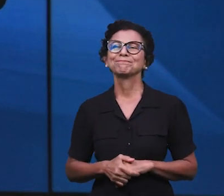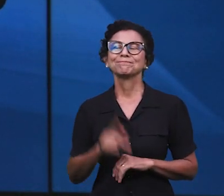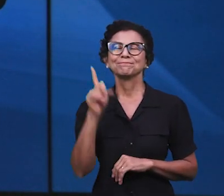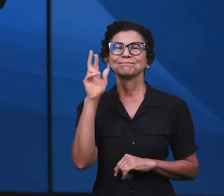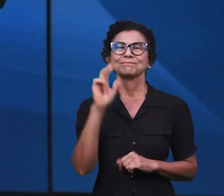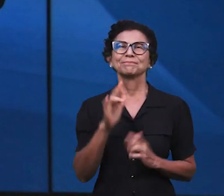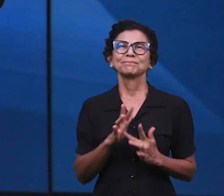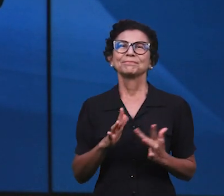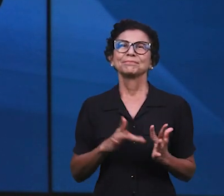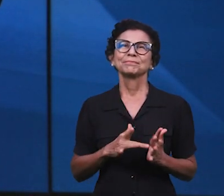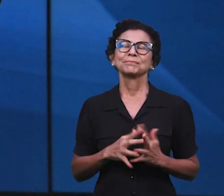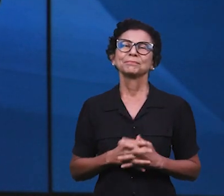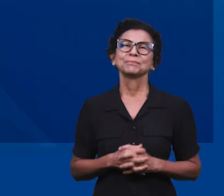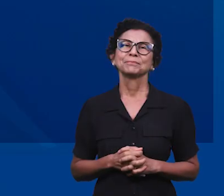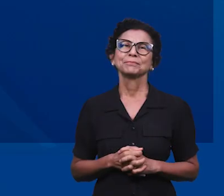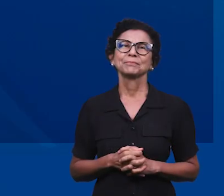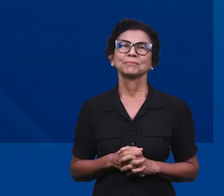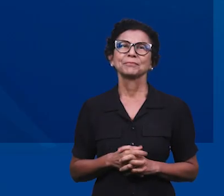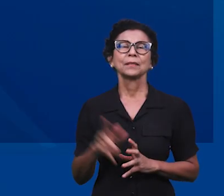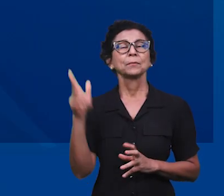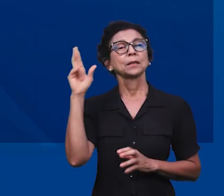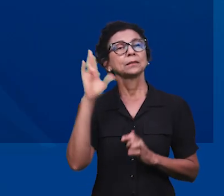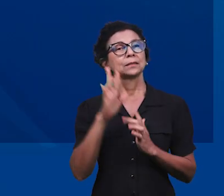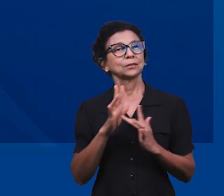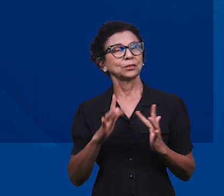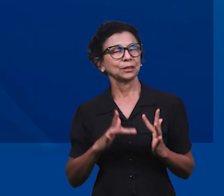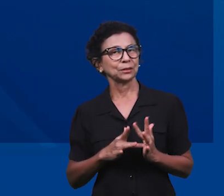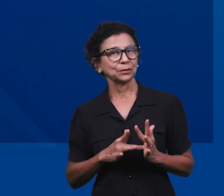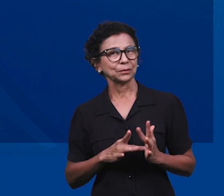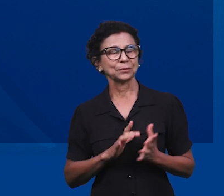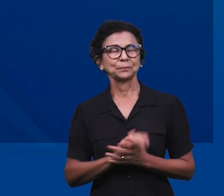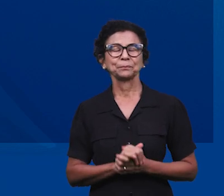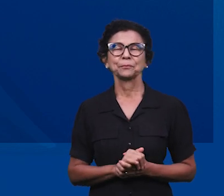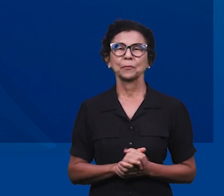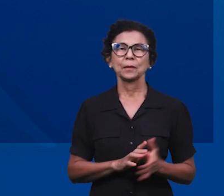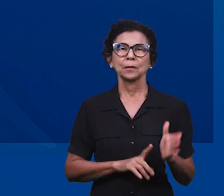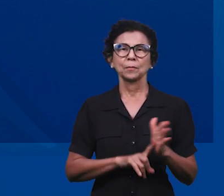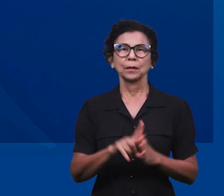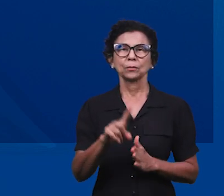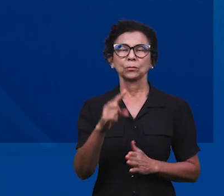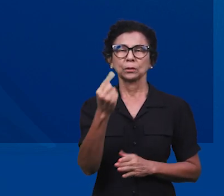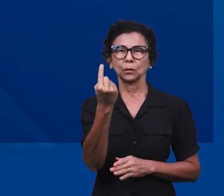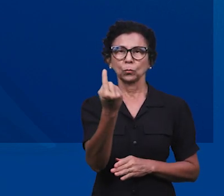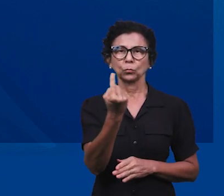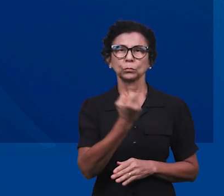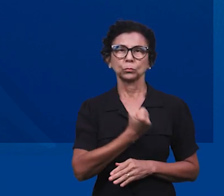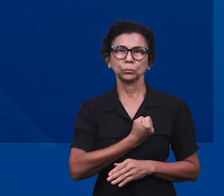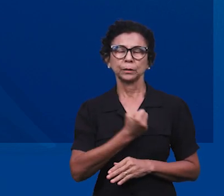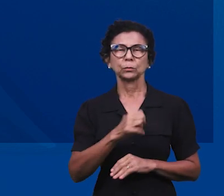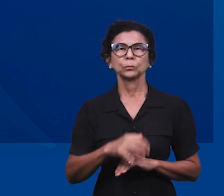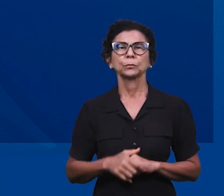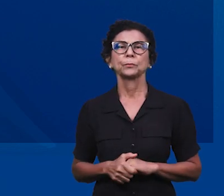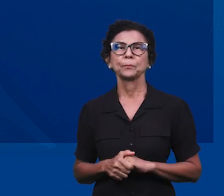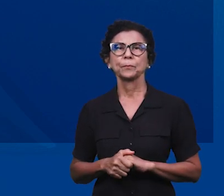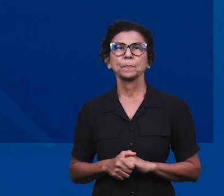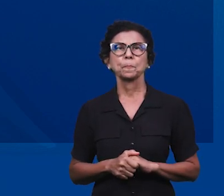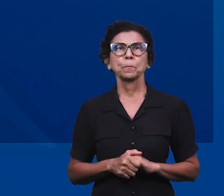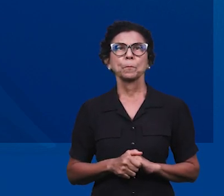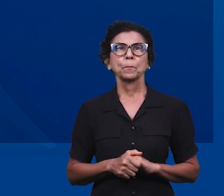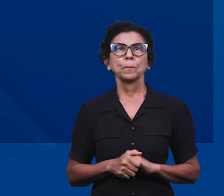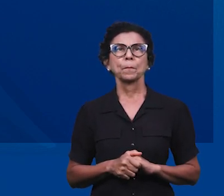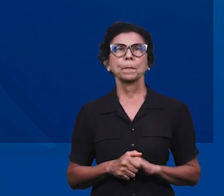Meg, a paz do Senhor, irmã. Muito bem-vinda. A paz do Senhor Jesus. Respondendo à pergunta de número 1, quando